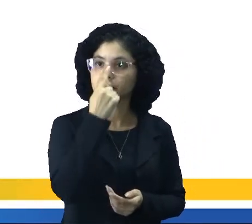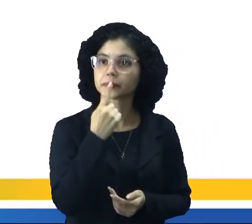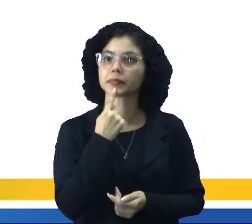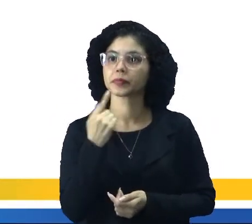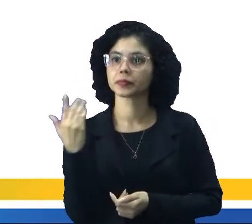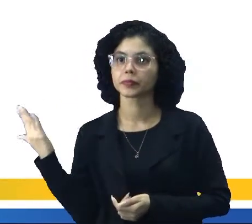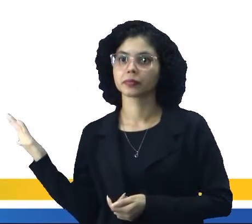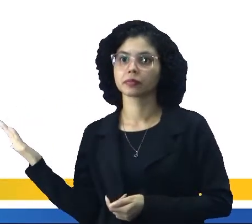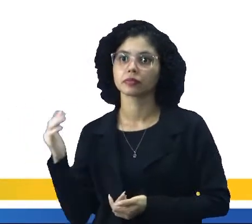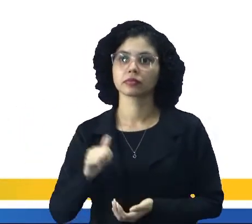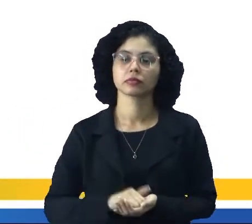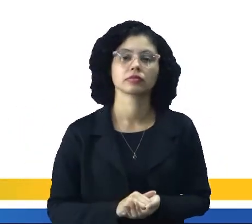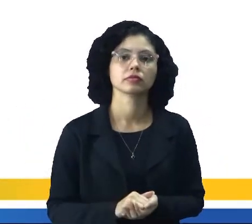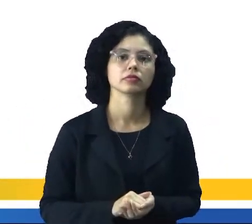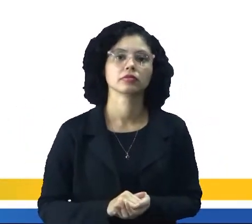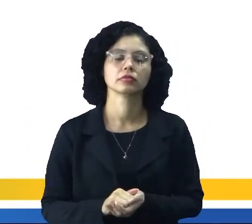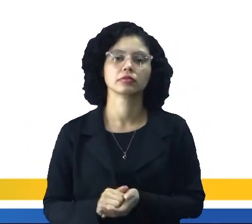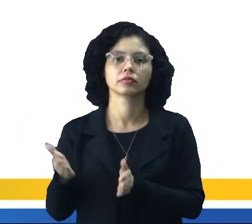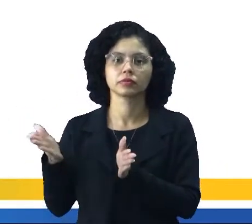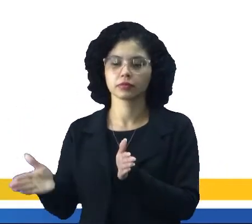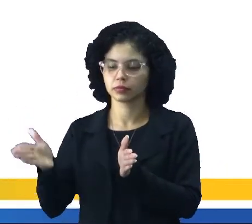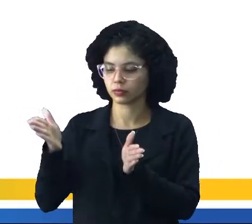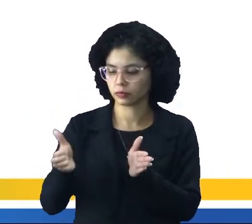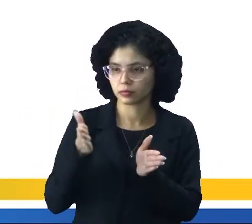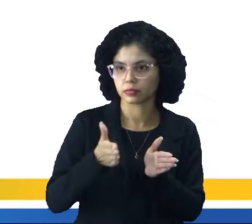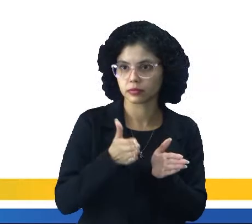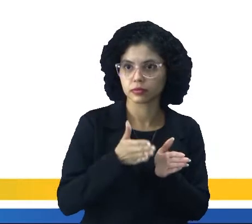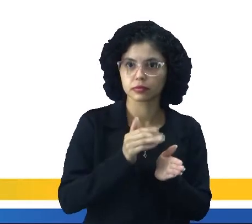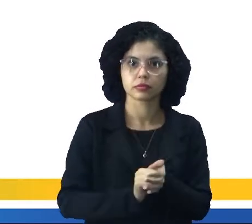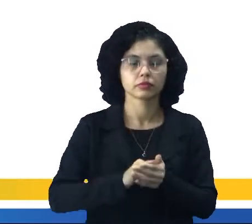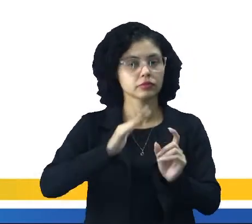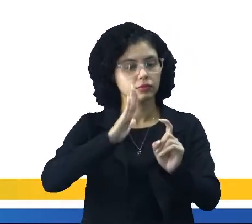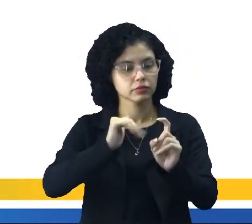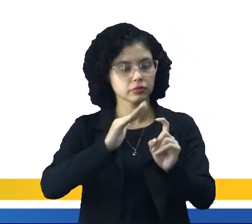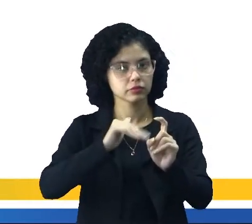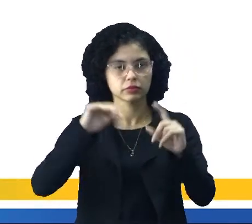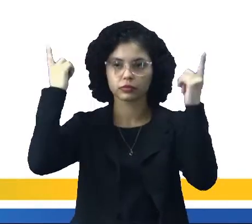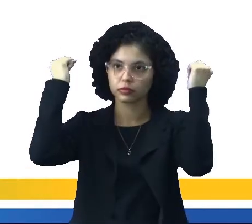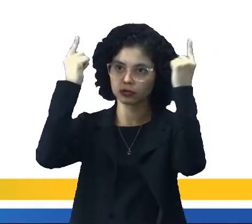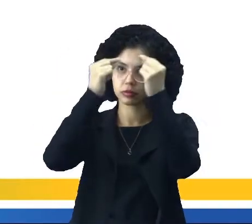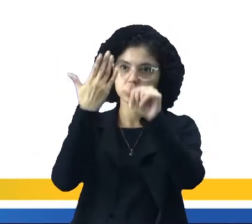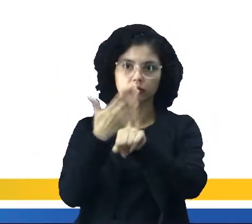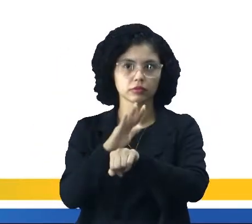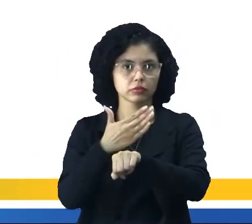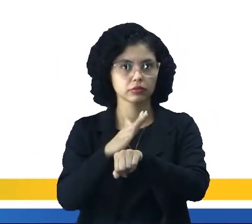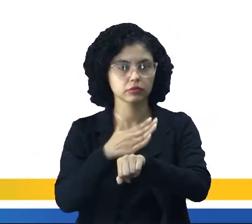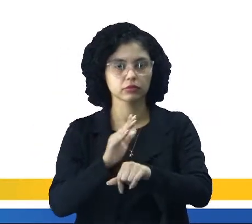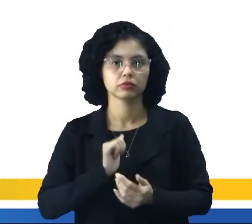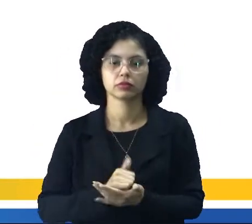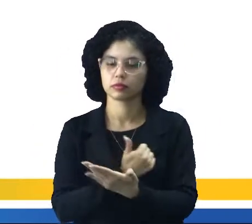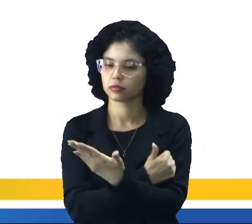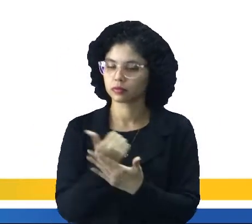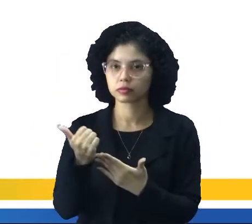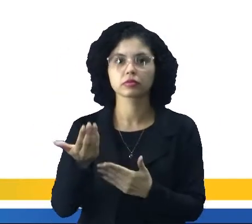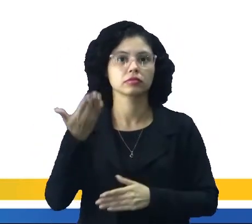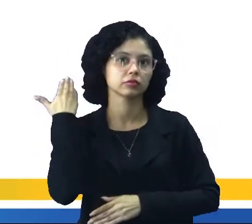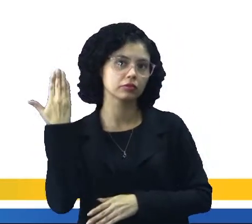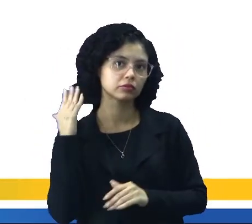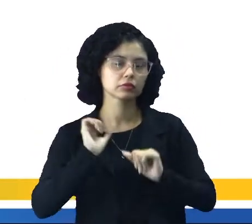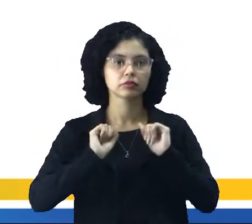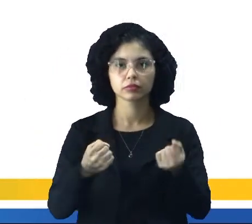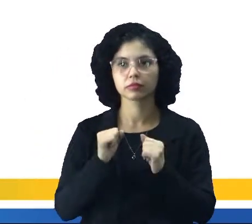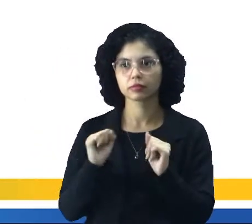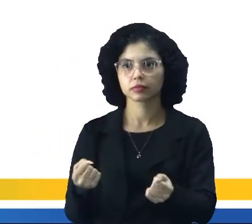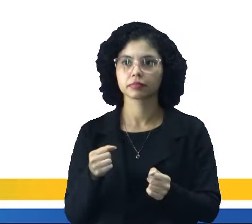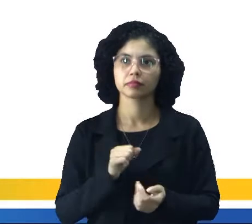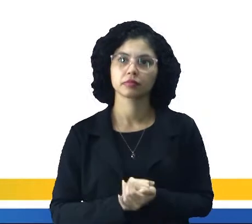imagem. Ela é um retrospecto da mitologia grega relacionada à prática, relacionada à ação da atividade física.